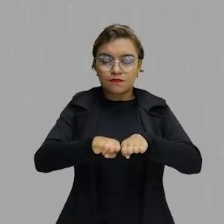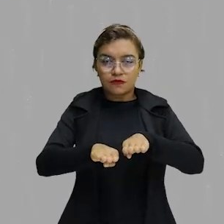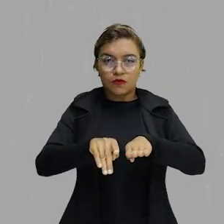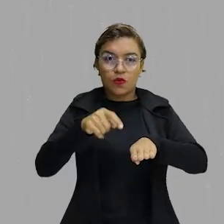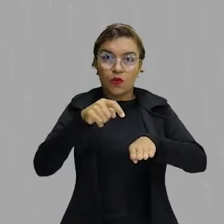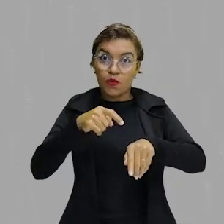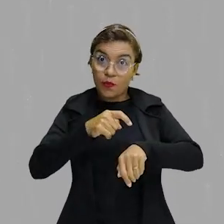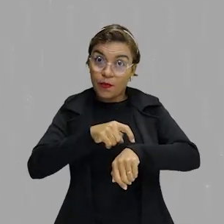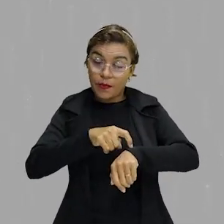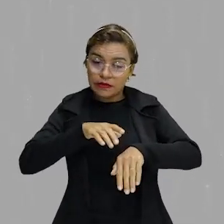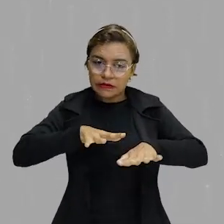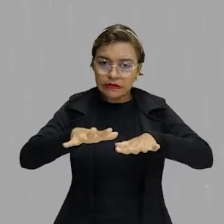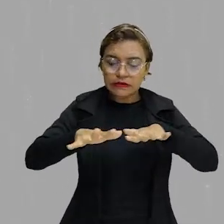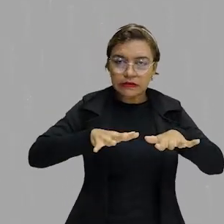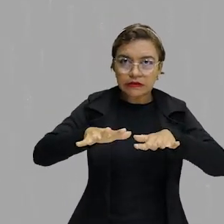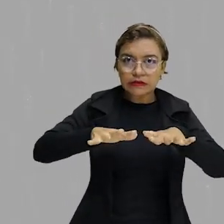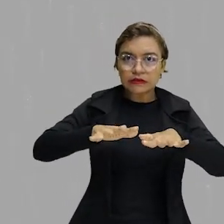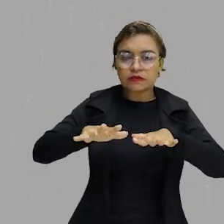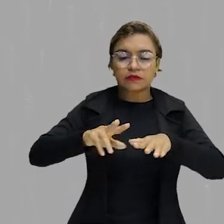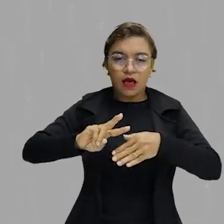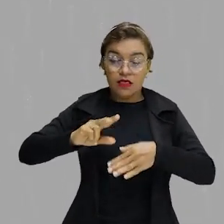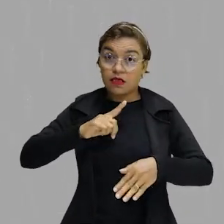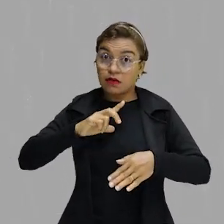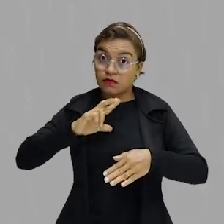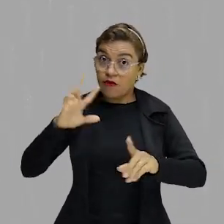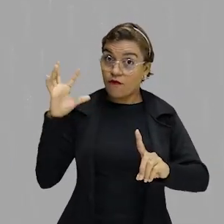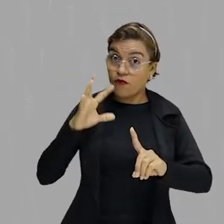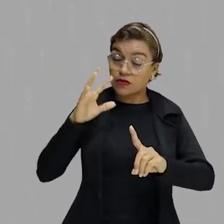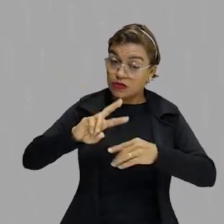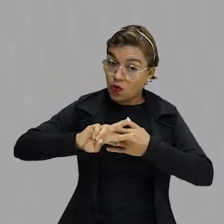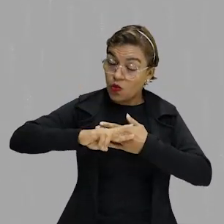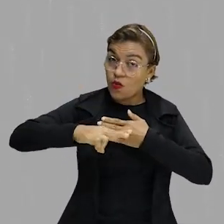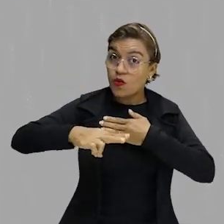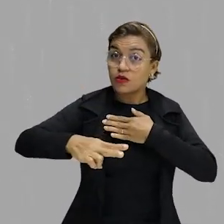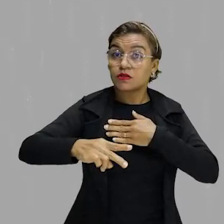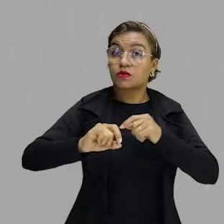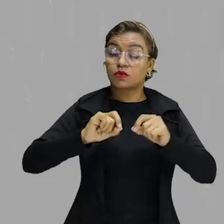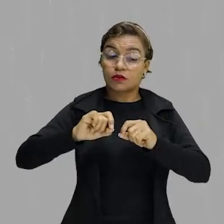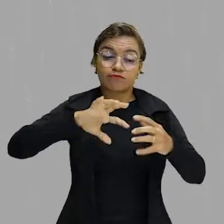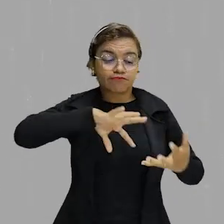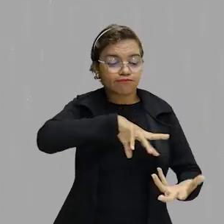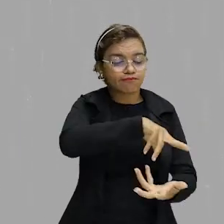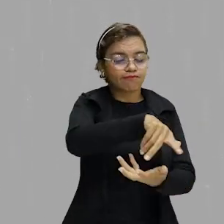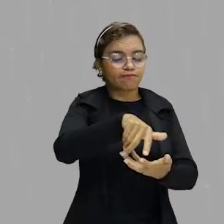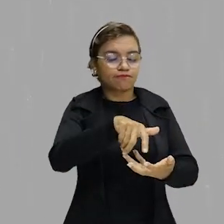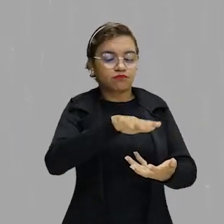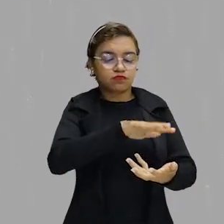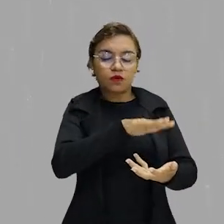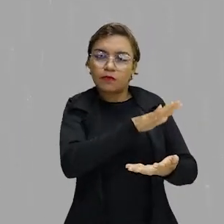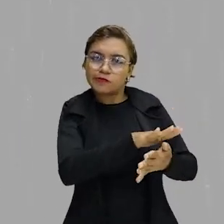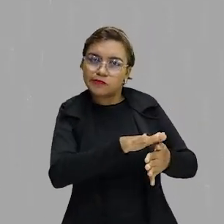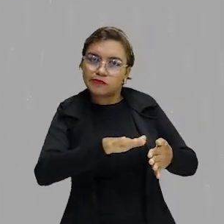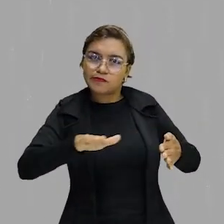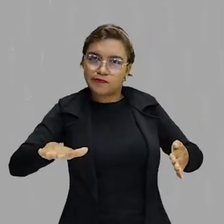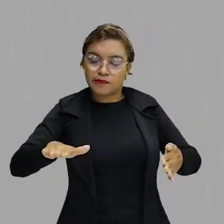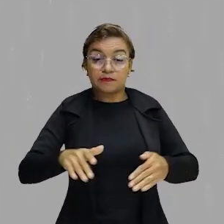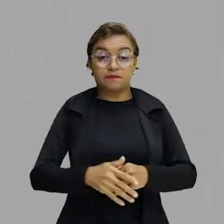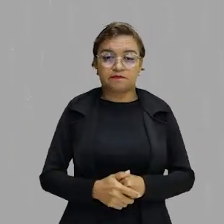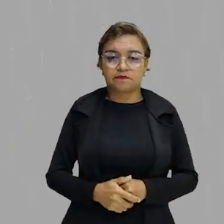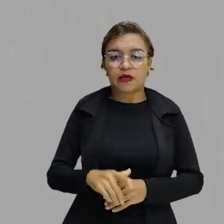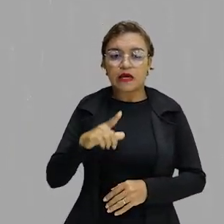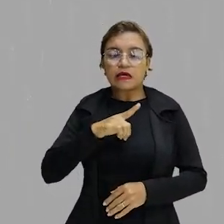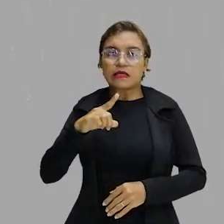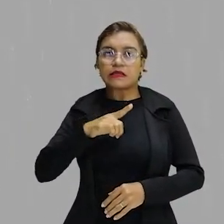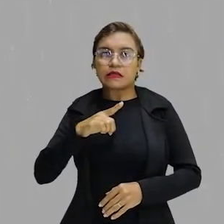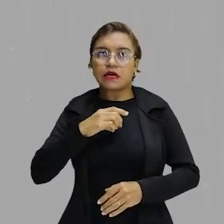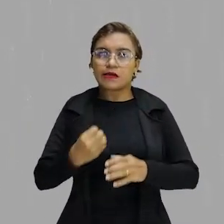se movimentam, elas vão gerar consequências, obviamente, para a superfície terrestre, né? Nós temos, por exemplo, aí a